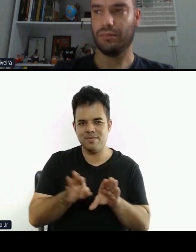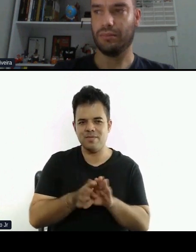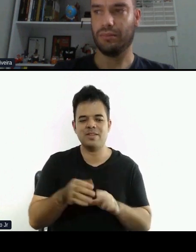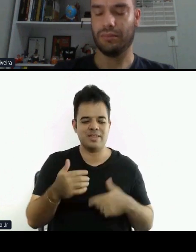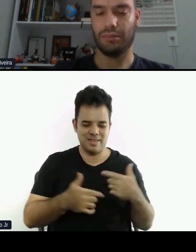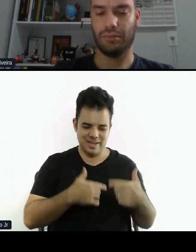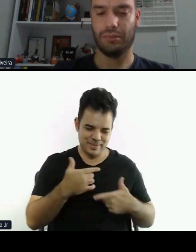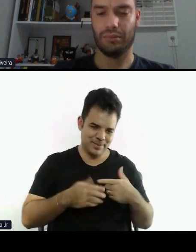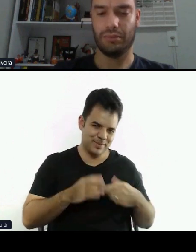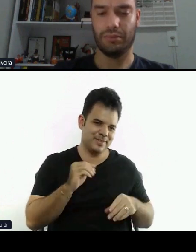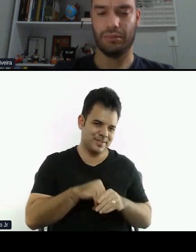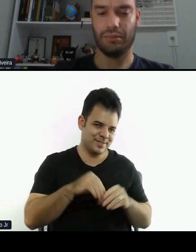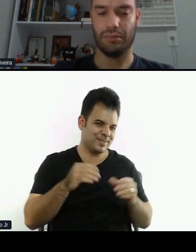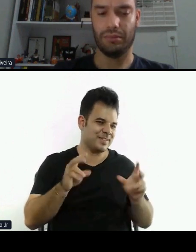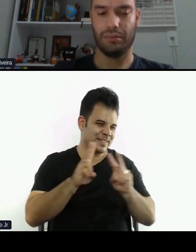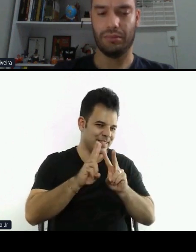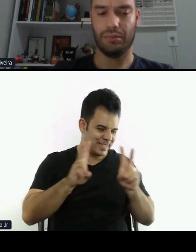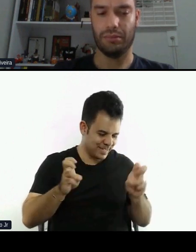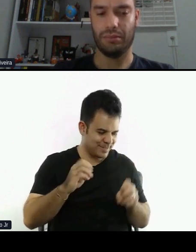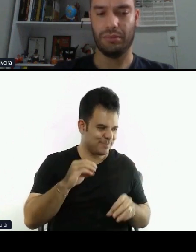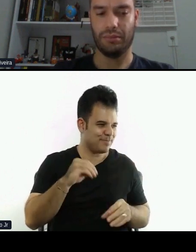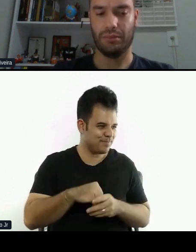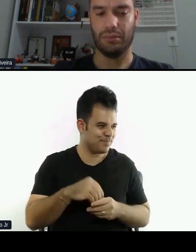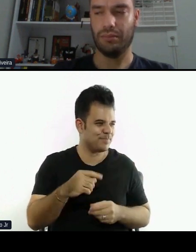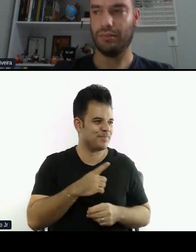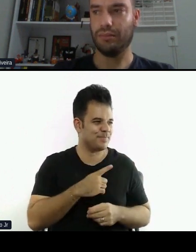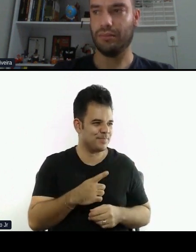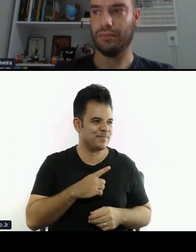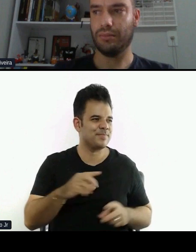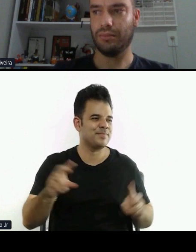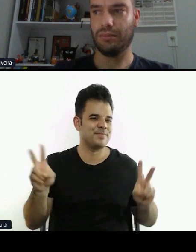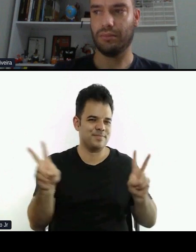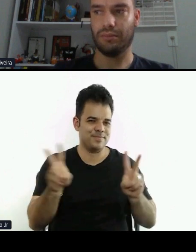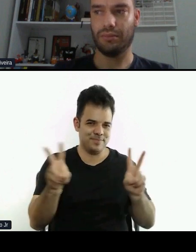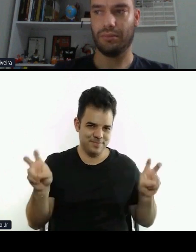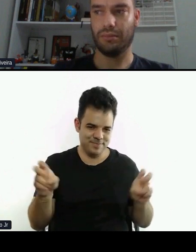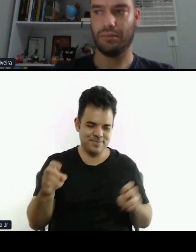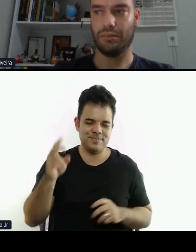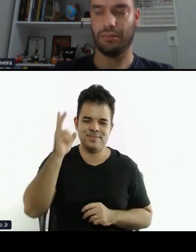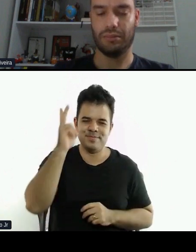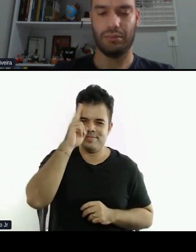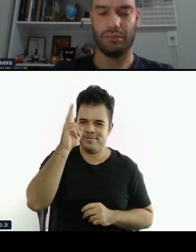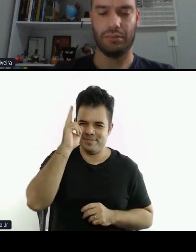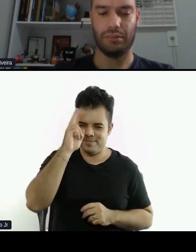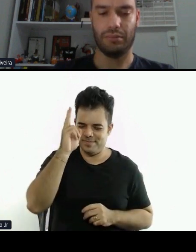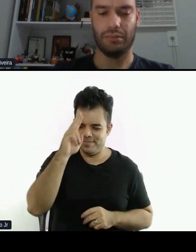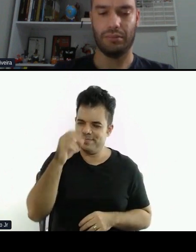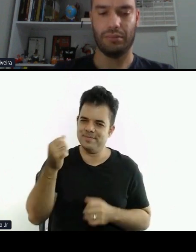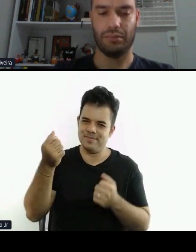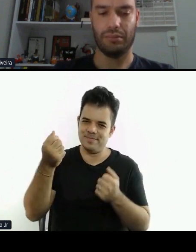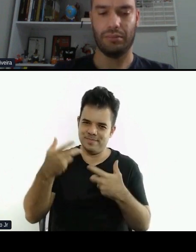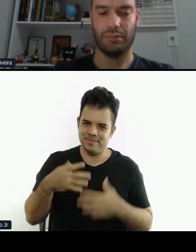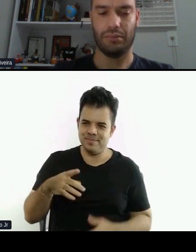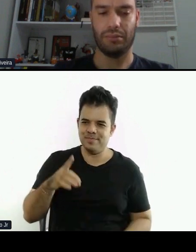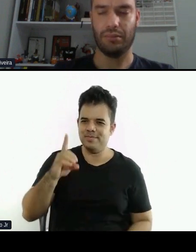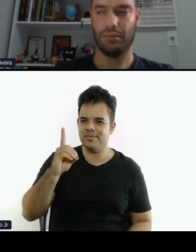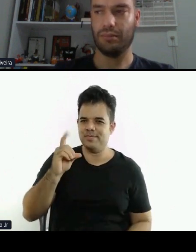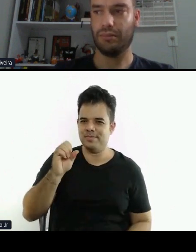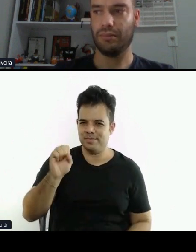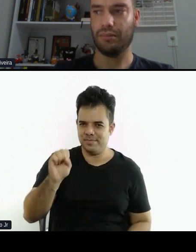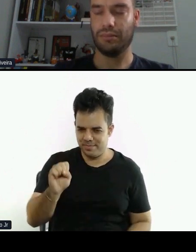Então, na disciplina, na época, os temas eu lembrei, mais cedo o pessoal comentou aqui do DOSVox, era um dos softwares que a